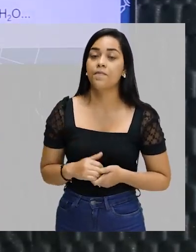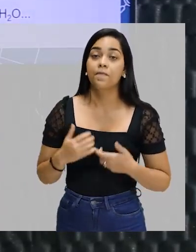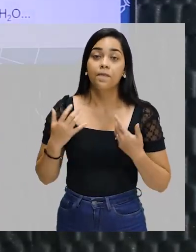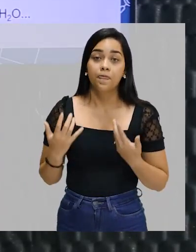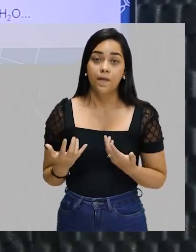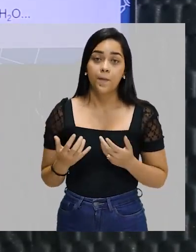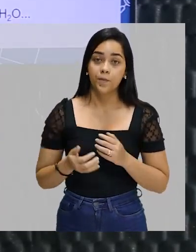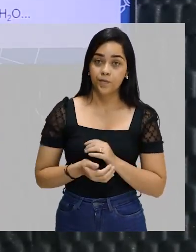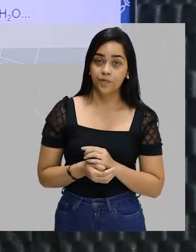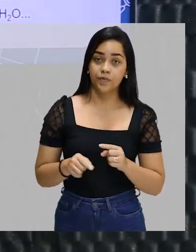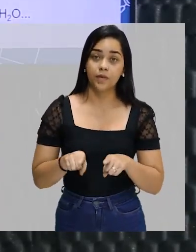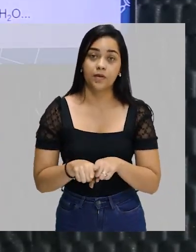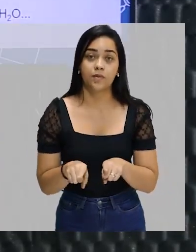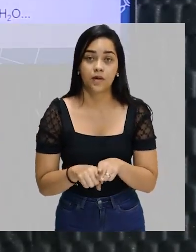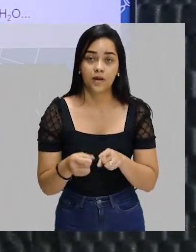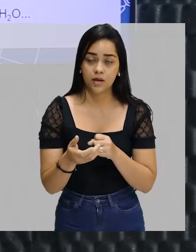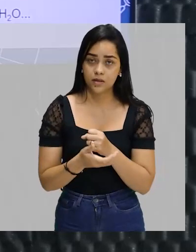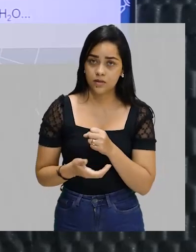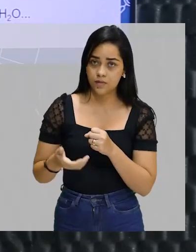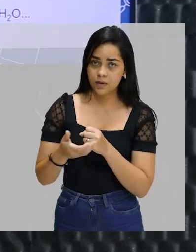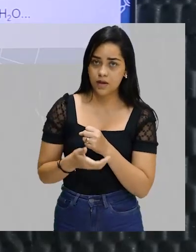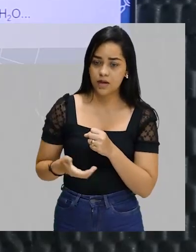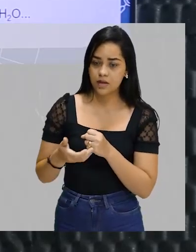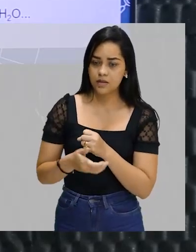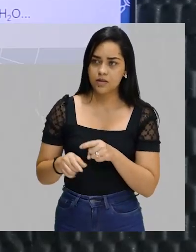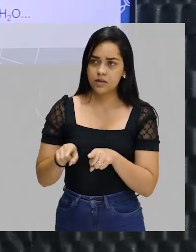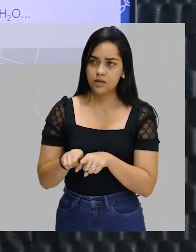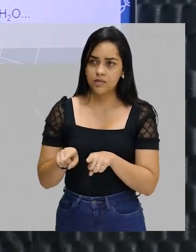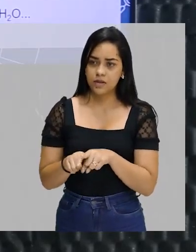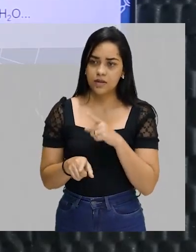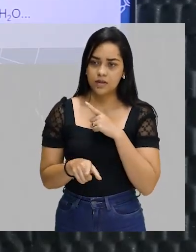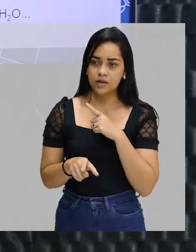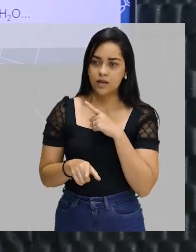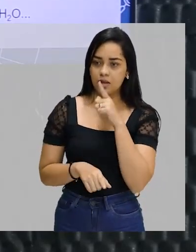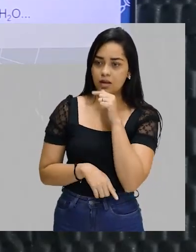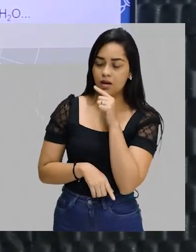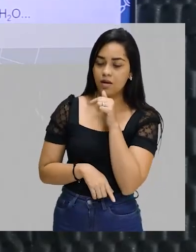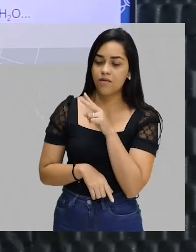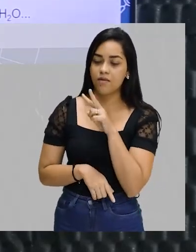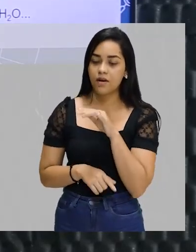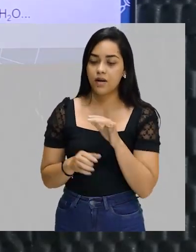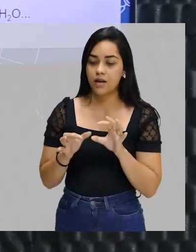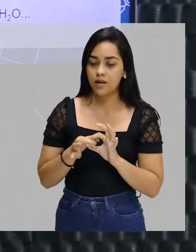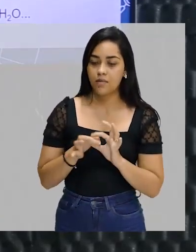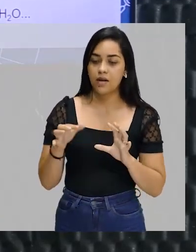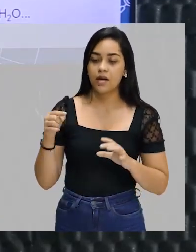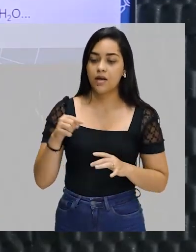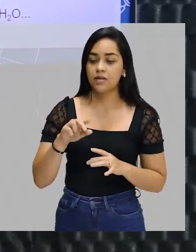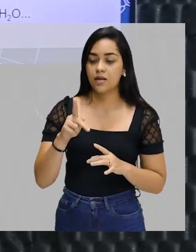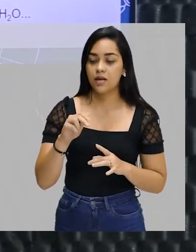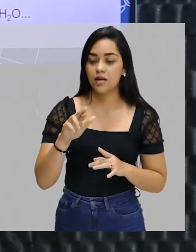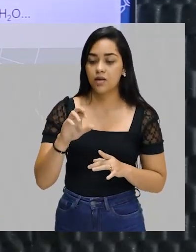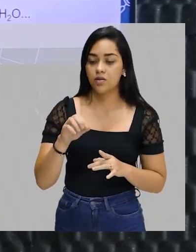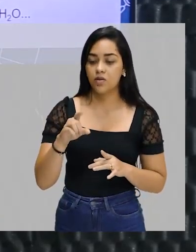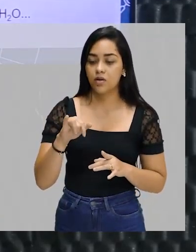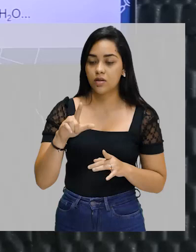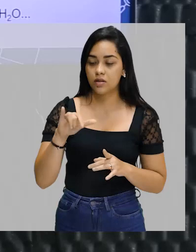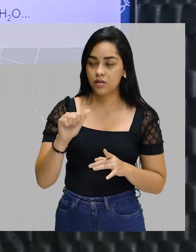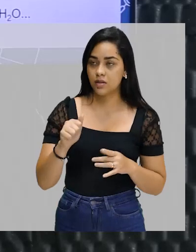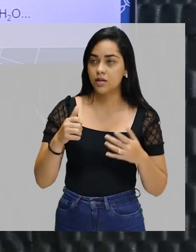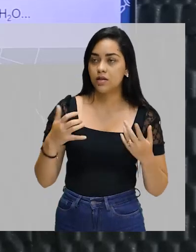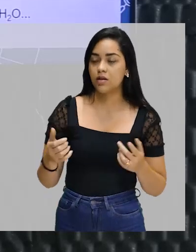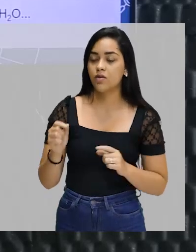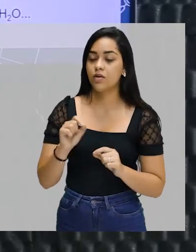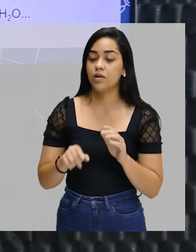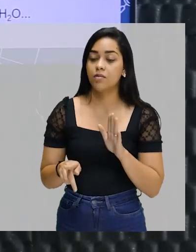certo? E as bases, quando dissolvidas em água, elas vão liberar essa hidroxila como única